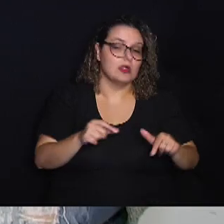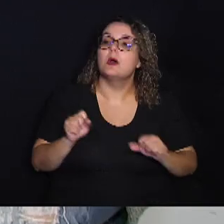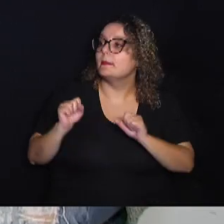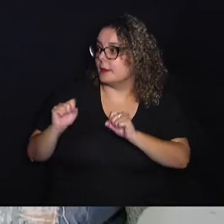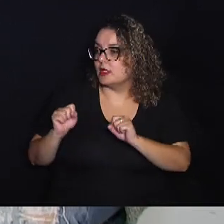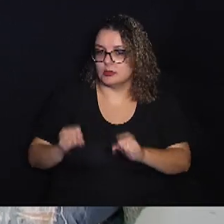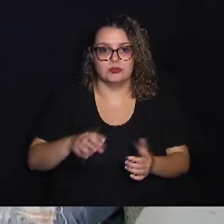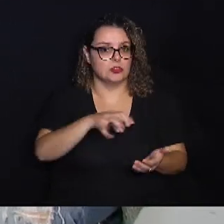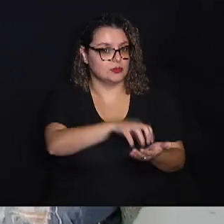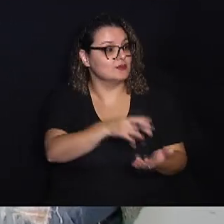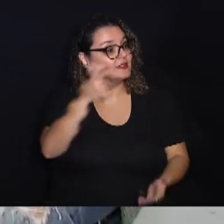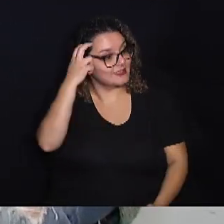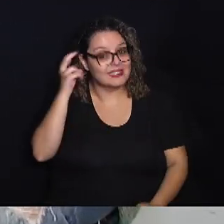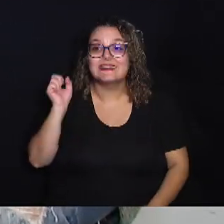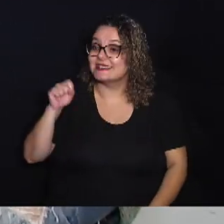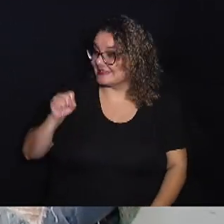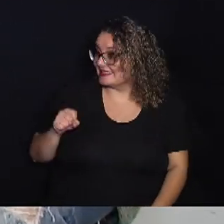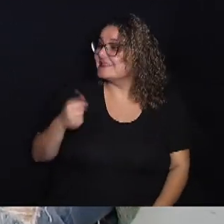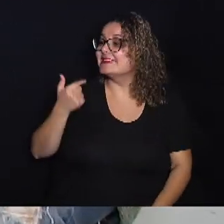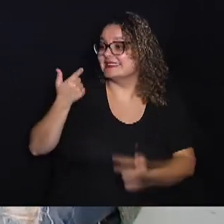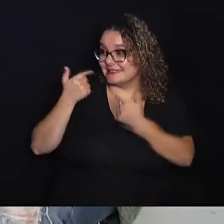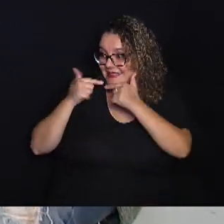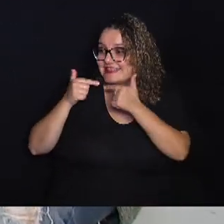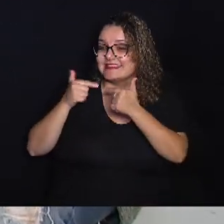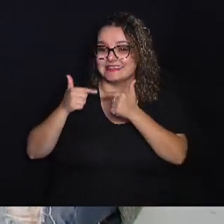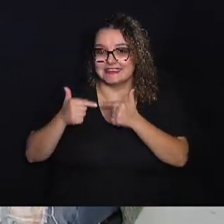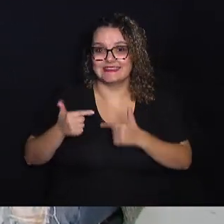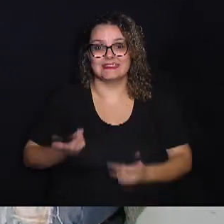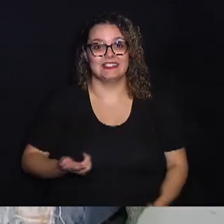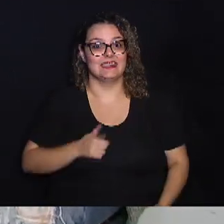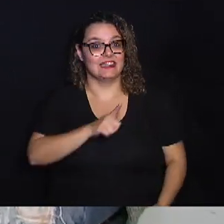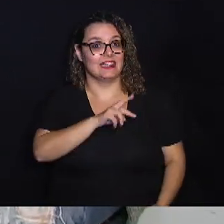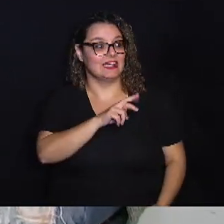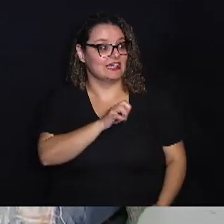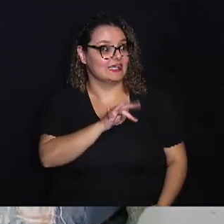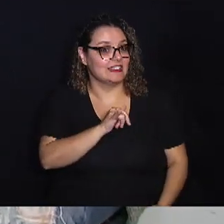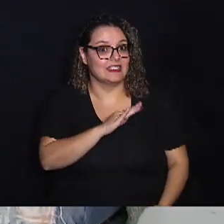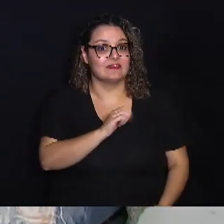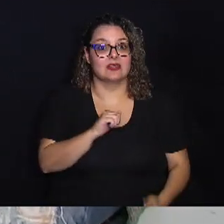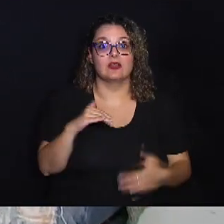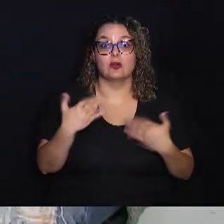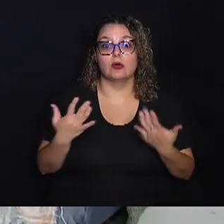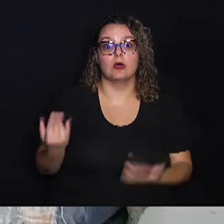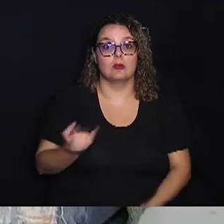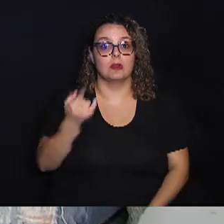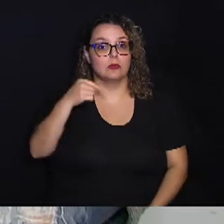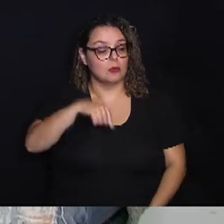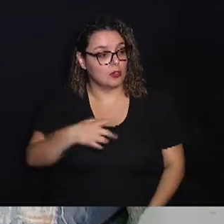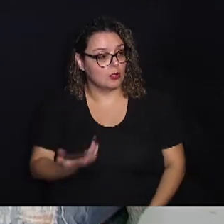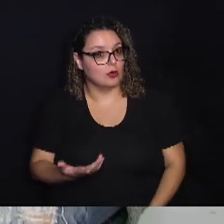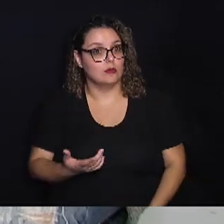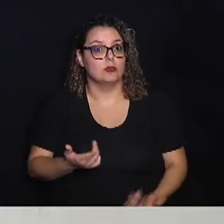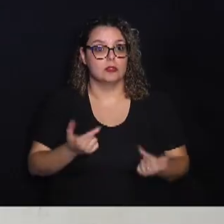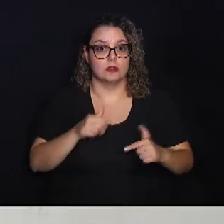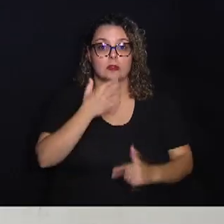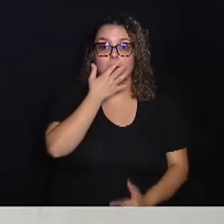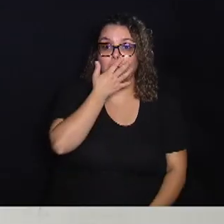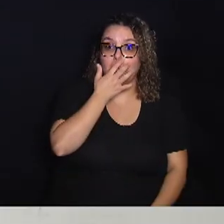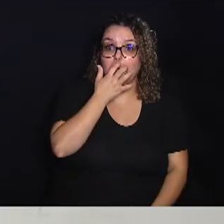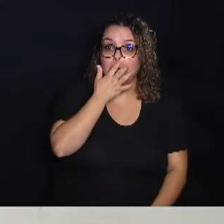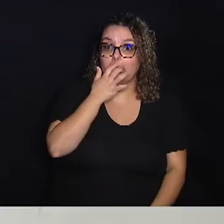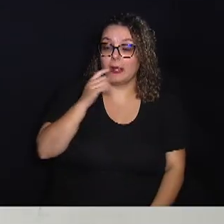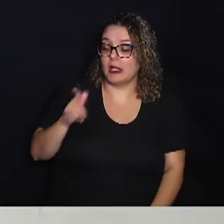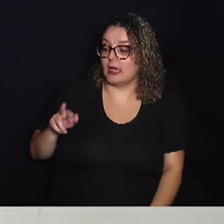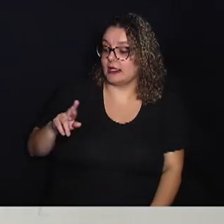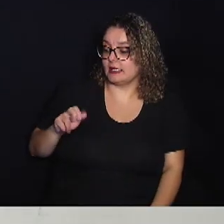centro cultural, né? E a gráfica? Qual que é a importância da gráfica aqui pro local? A